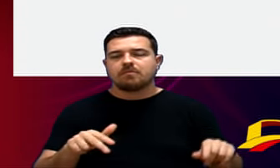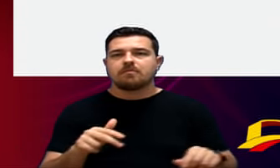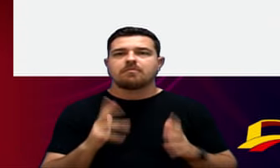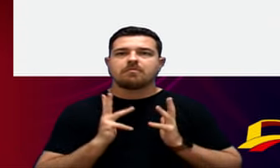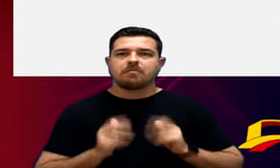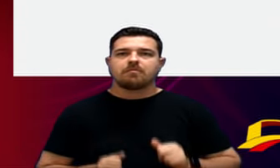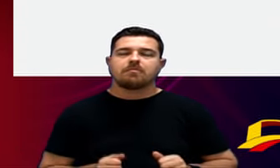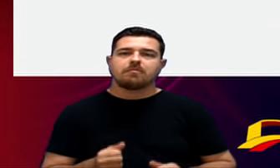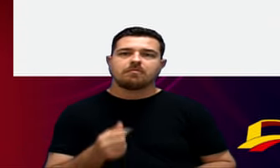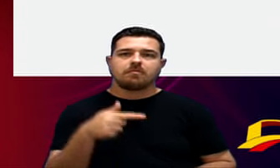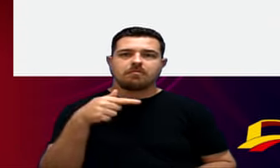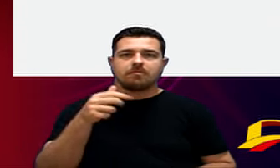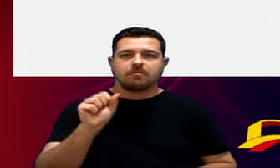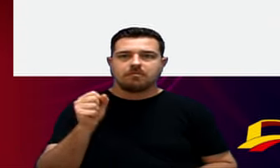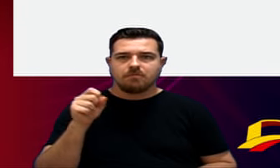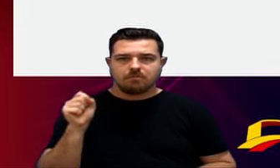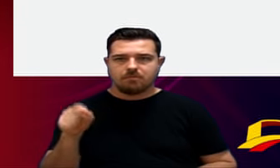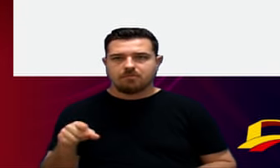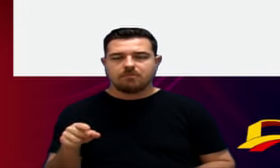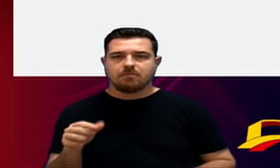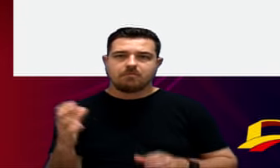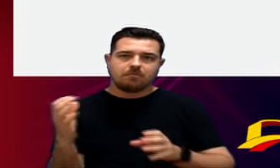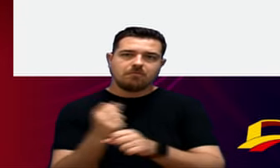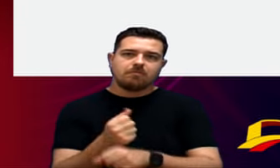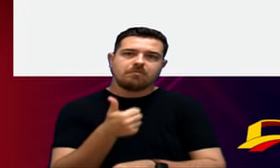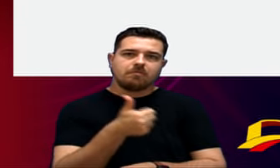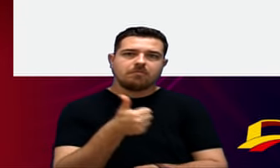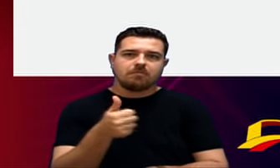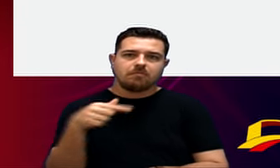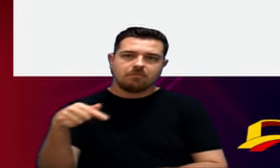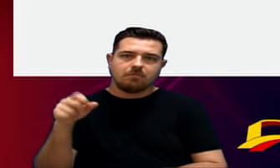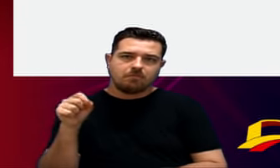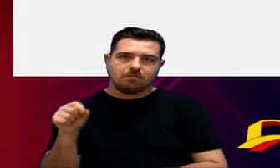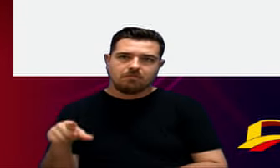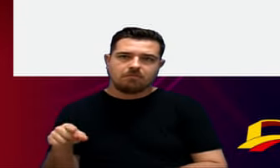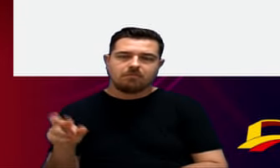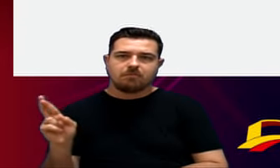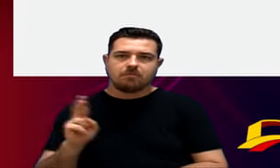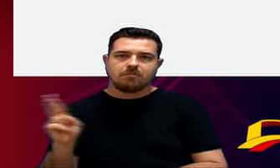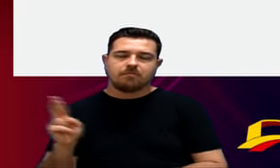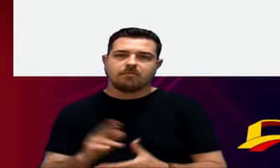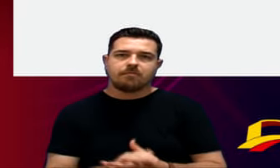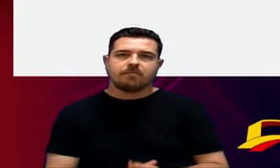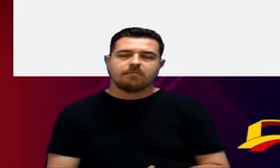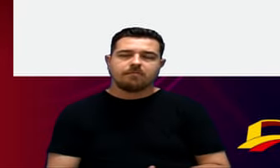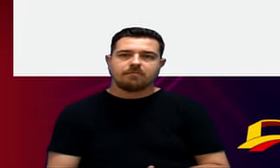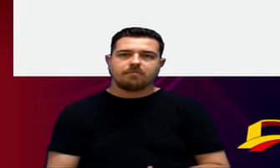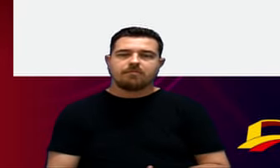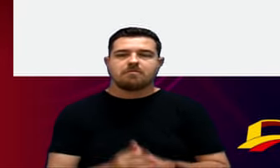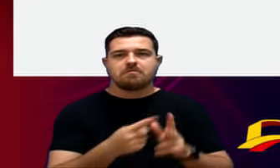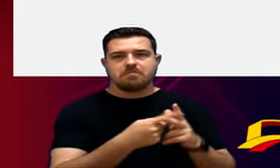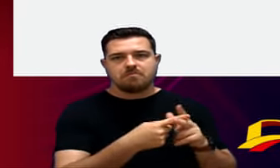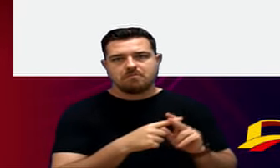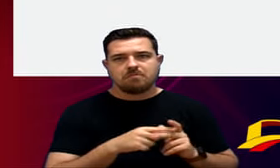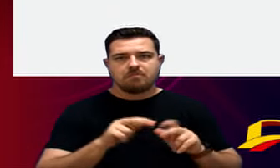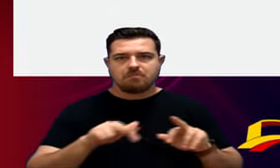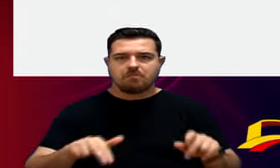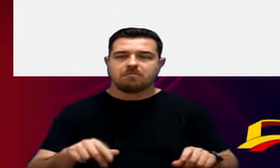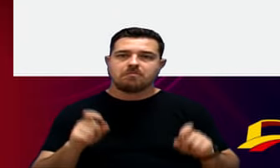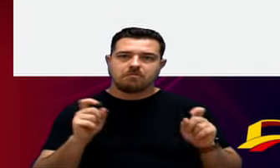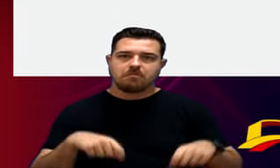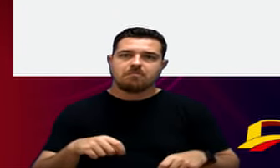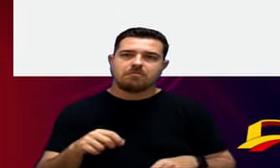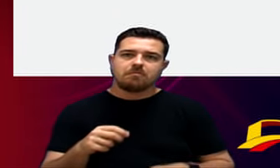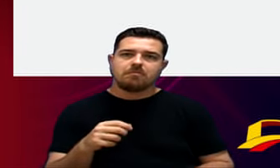limpeza R 78.000 totalizando r$ 78 manutenção do Tiro de Guerra adento